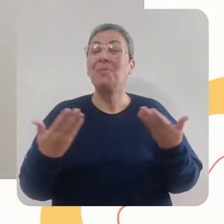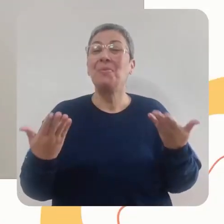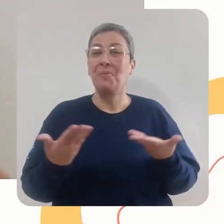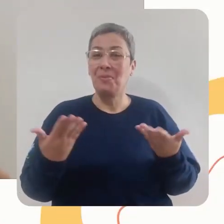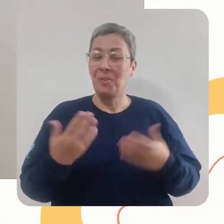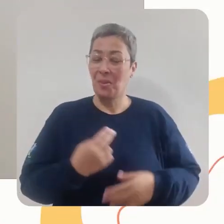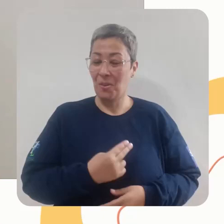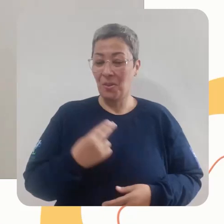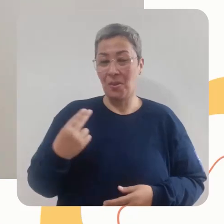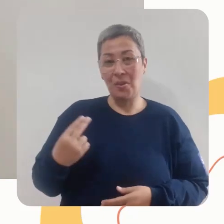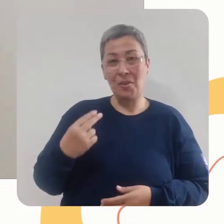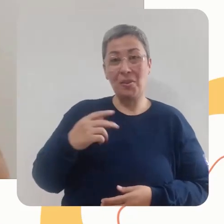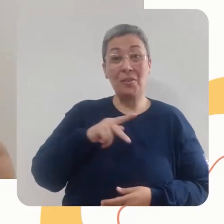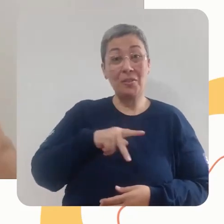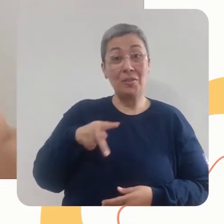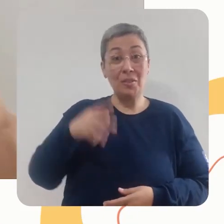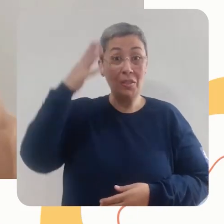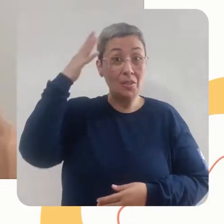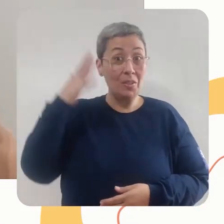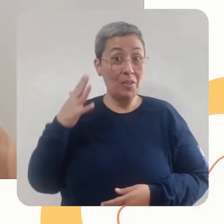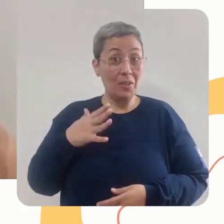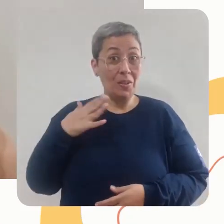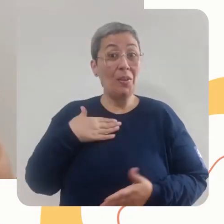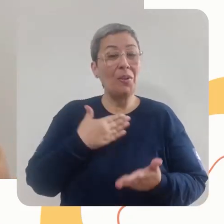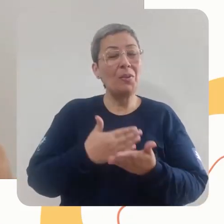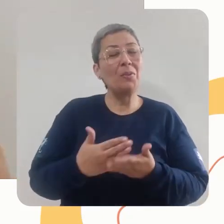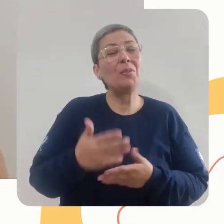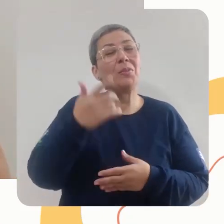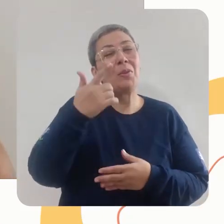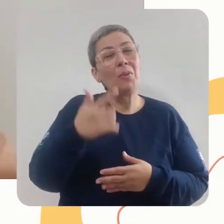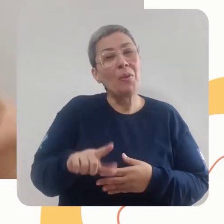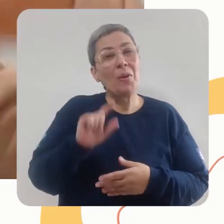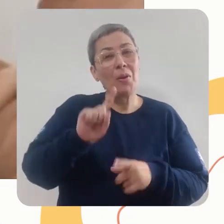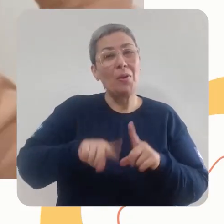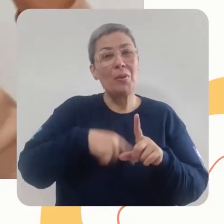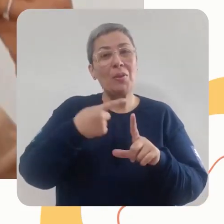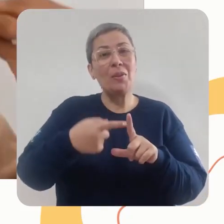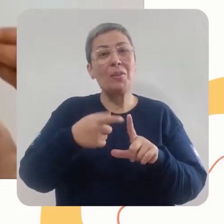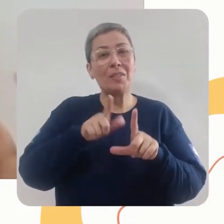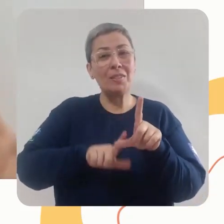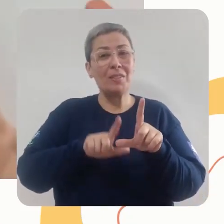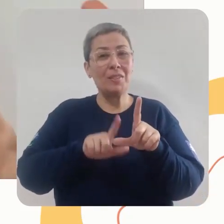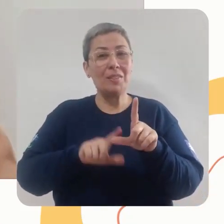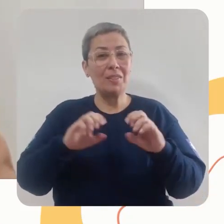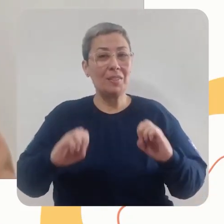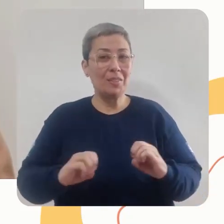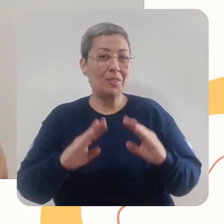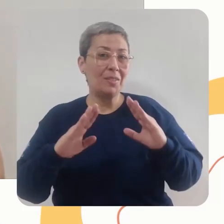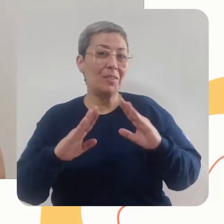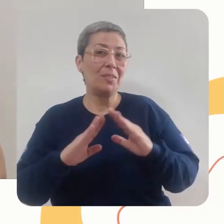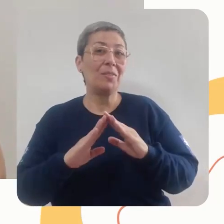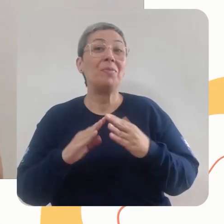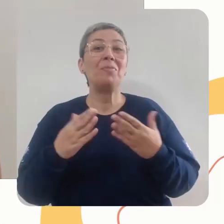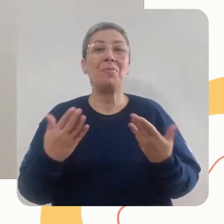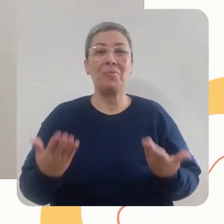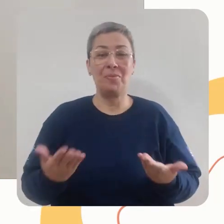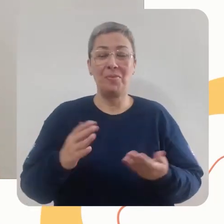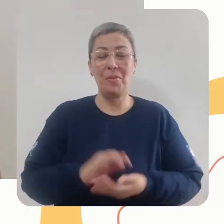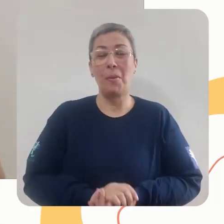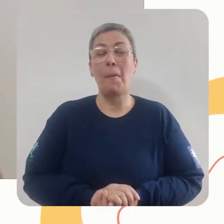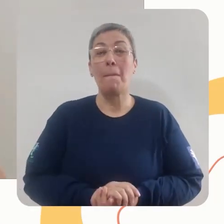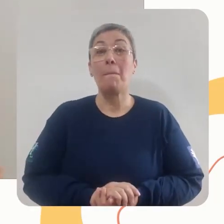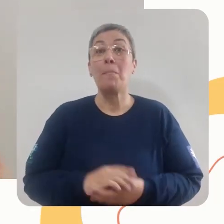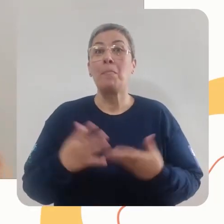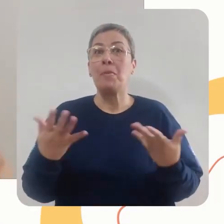com vocês? Eu sou a professora Thalita e está começando mais um programa Além das